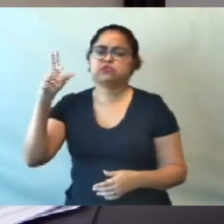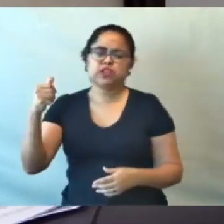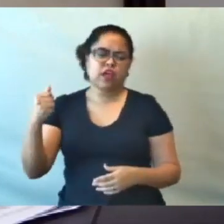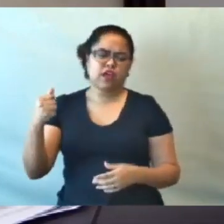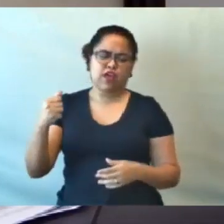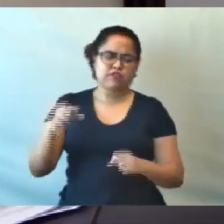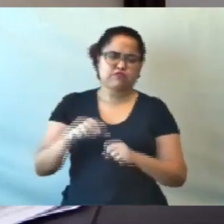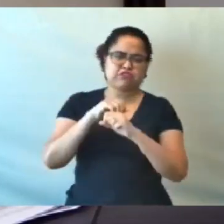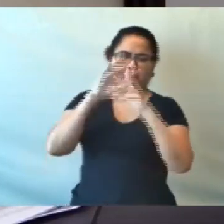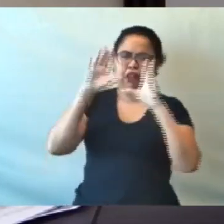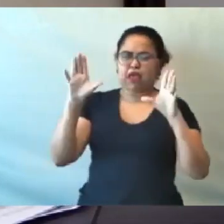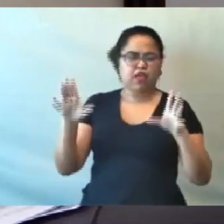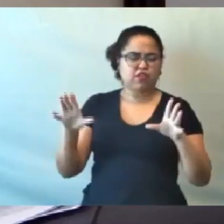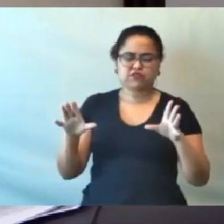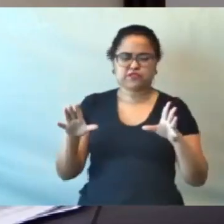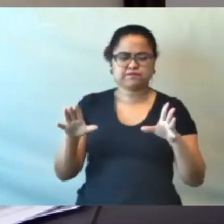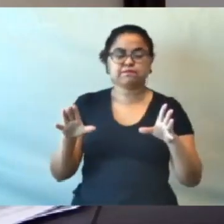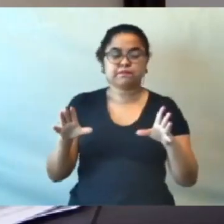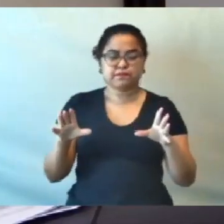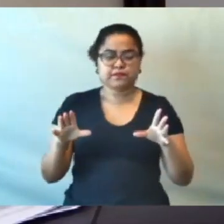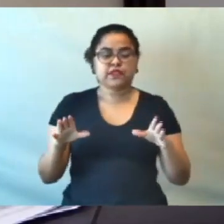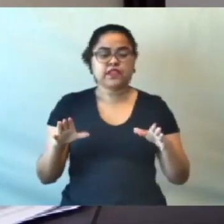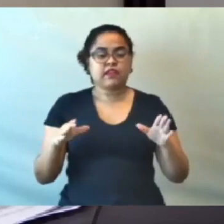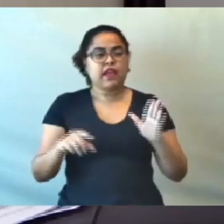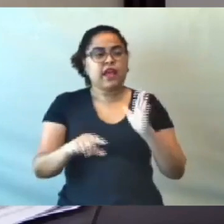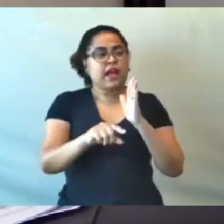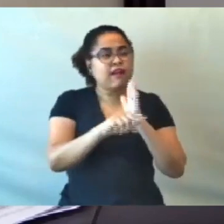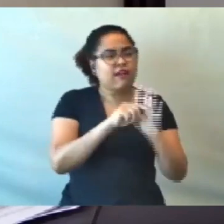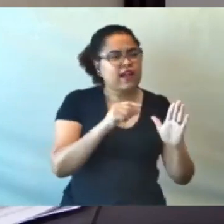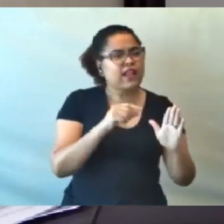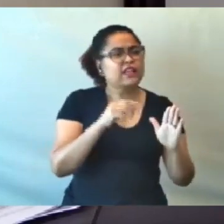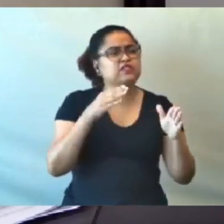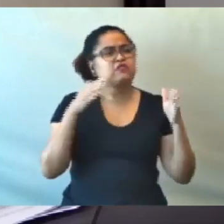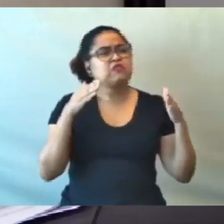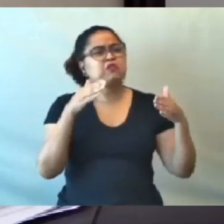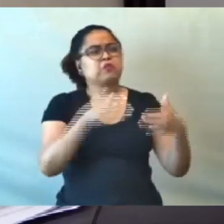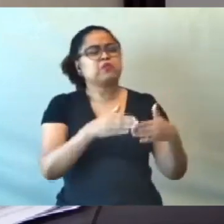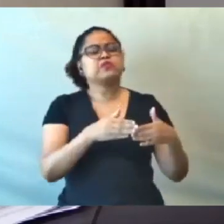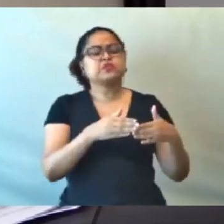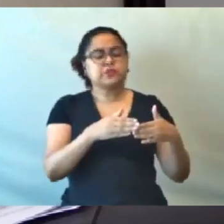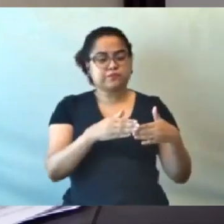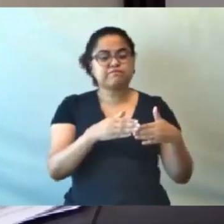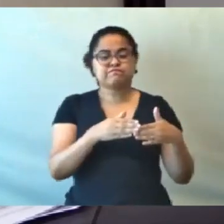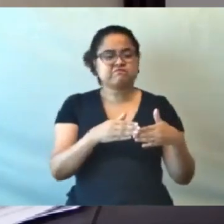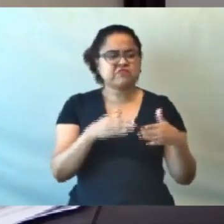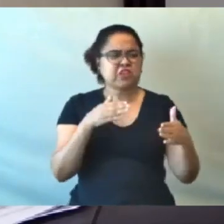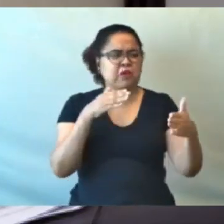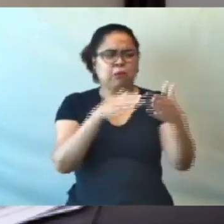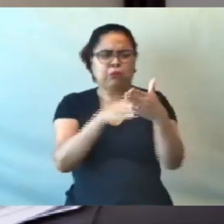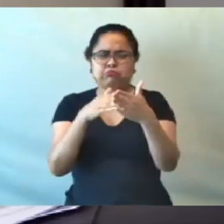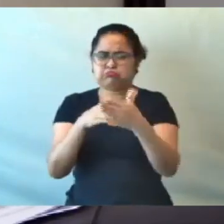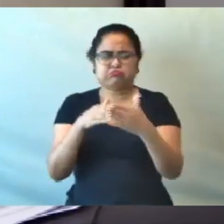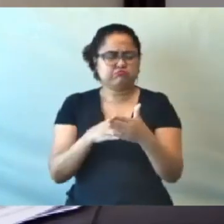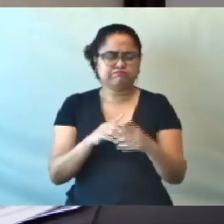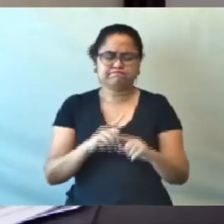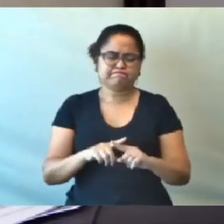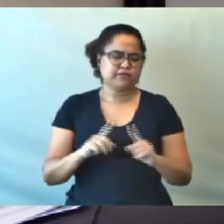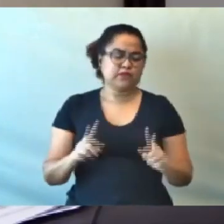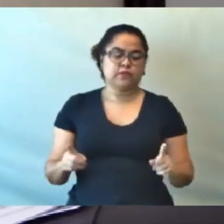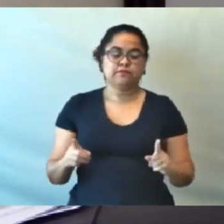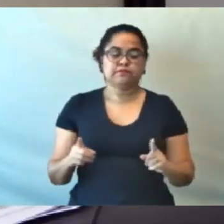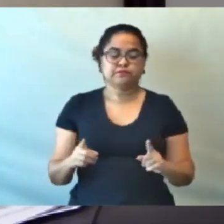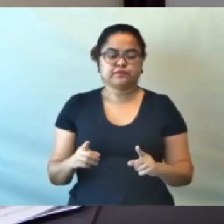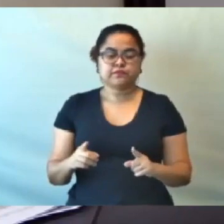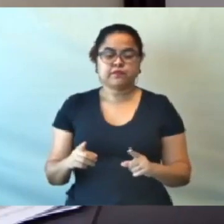com a periodicidade completa, ou seja, houve vários momentos que não foi atingido. Esse relatório, ele foi elaborado em novembro